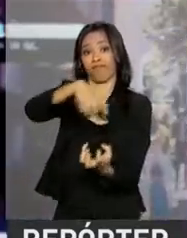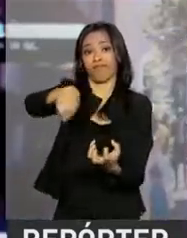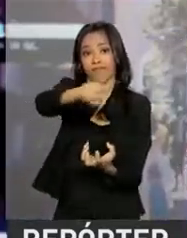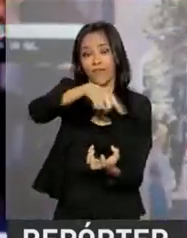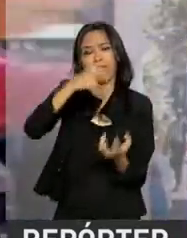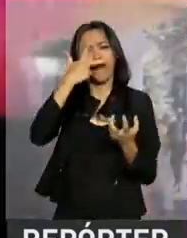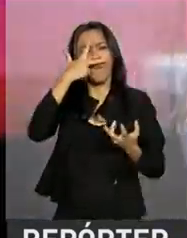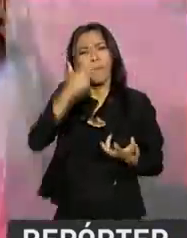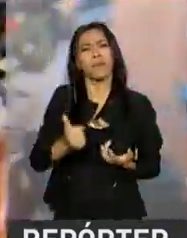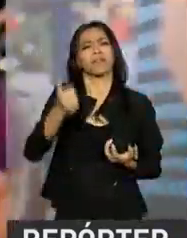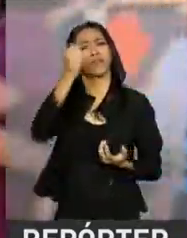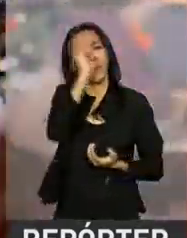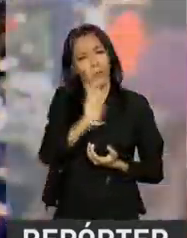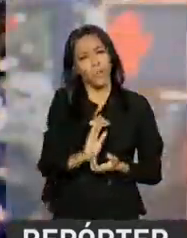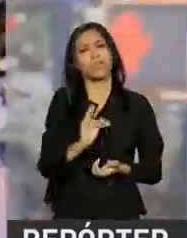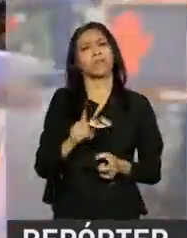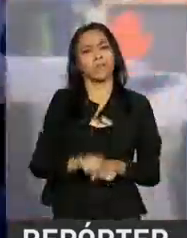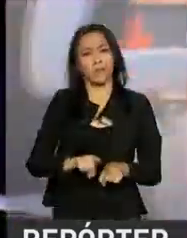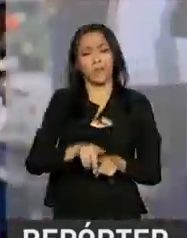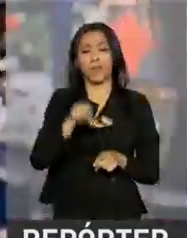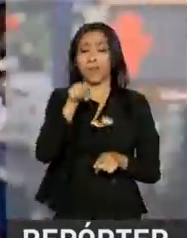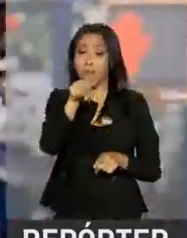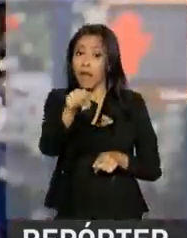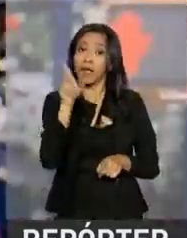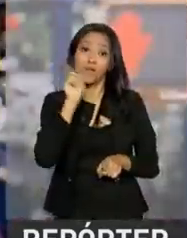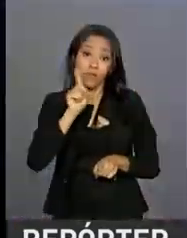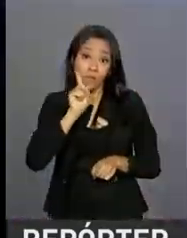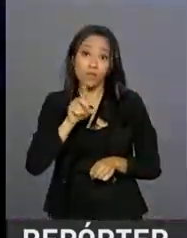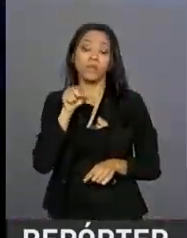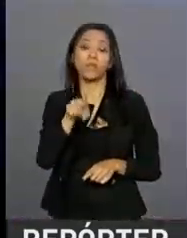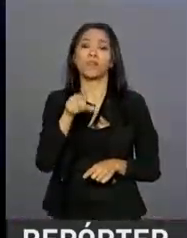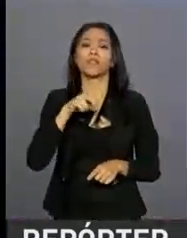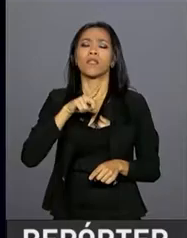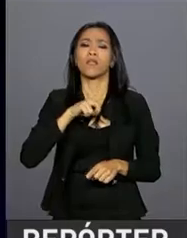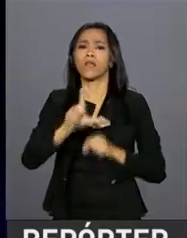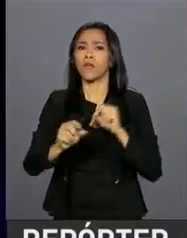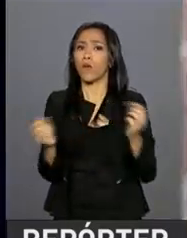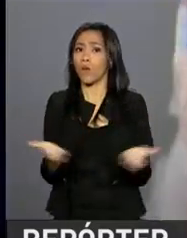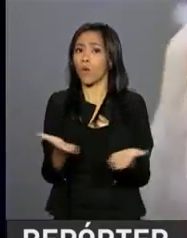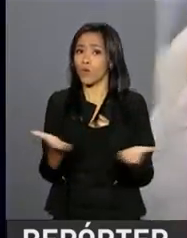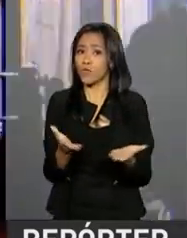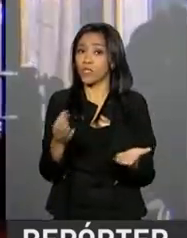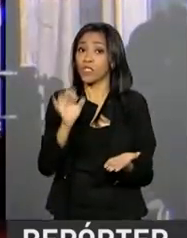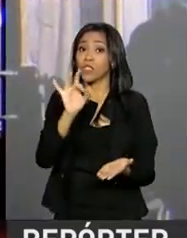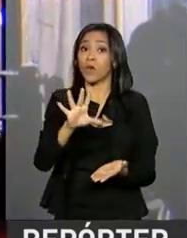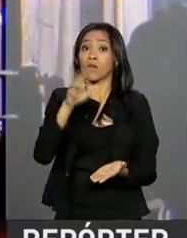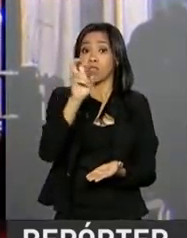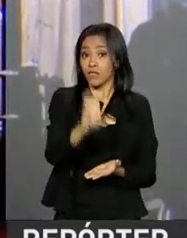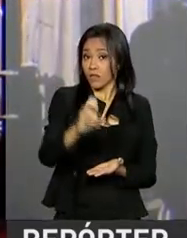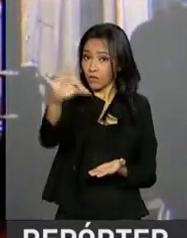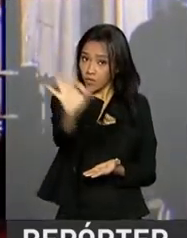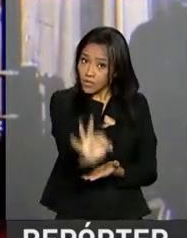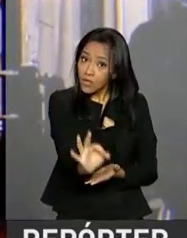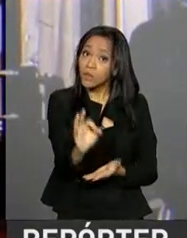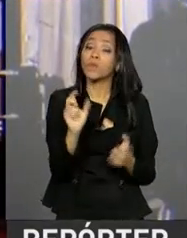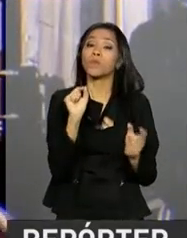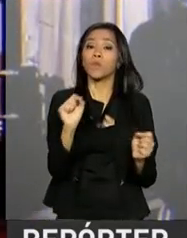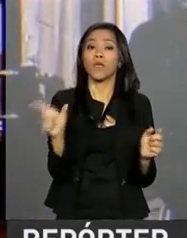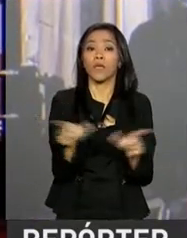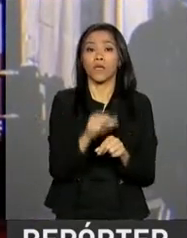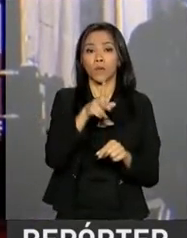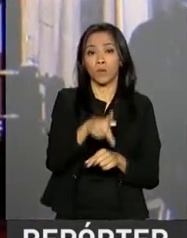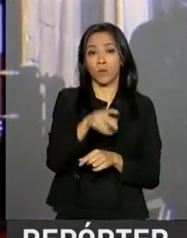com o nosso, mas a Seguridade Social nos Estados Unidos ocupa hoje em dia apenas 5% do PIB e